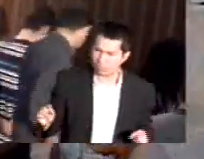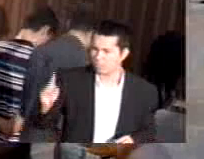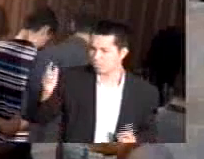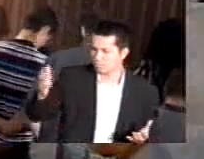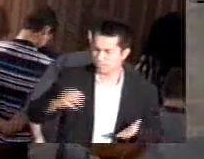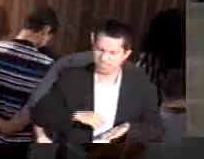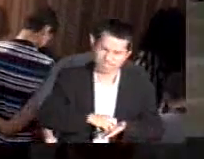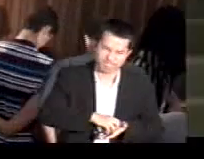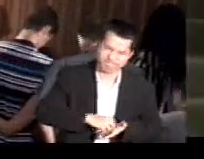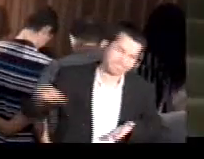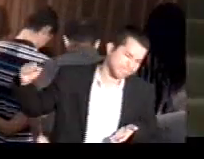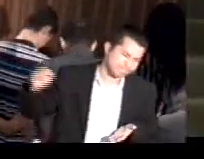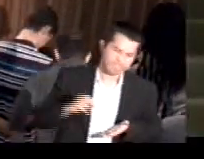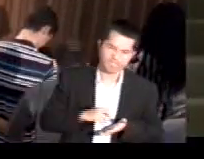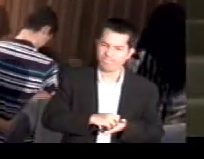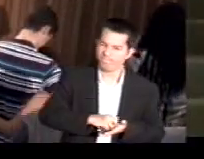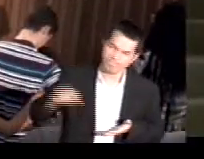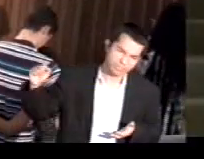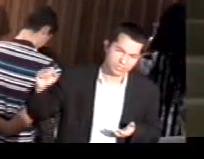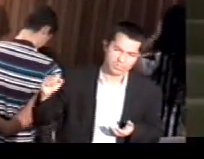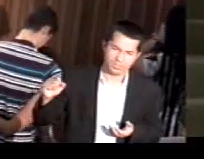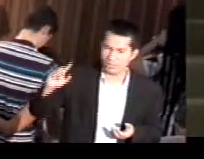não concordo.